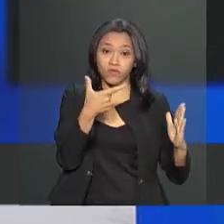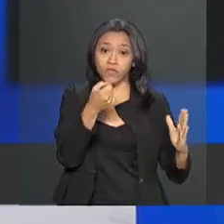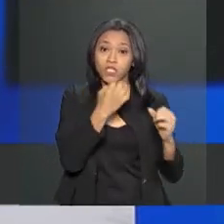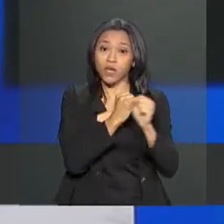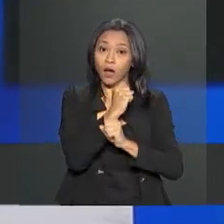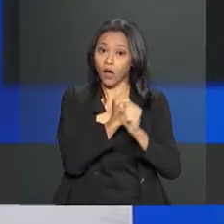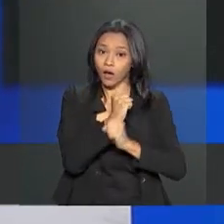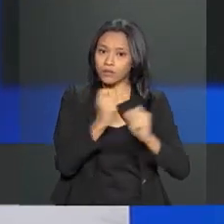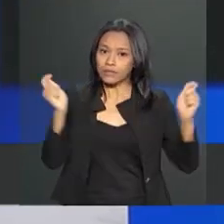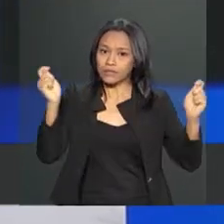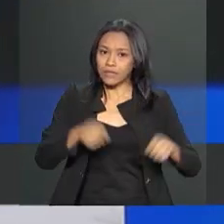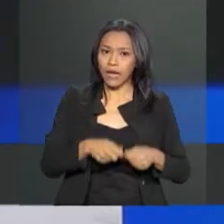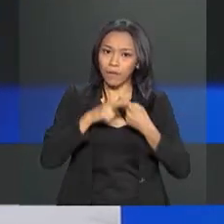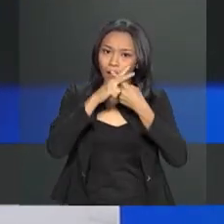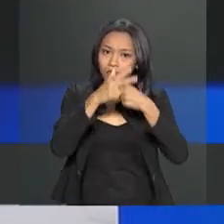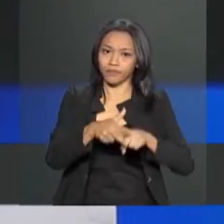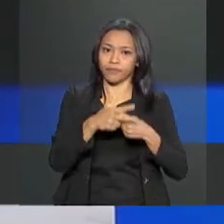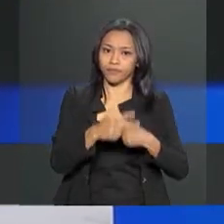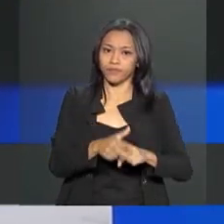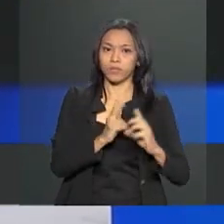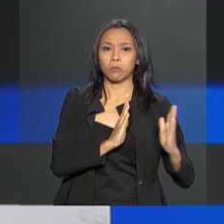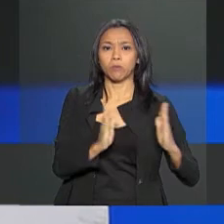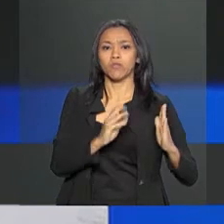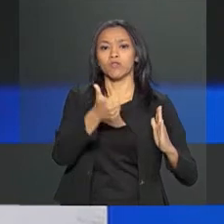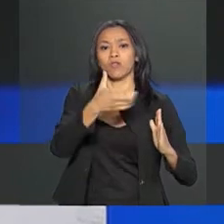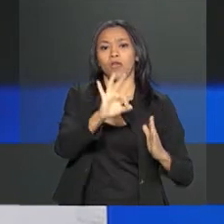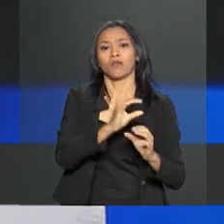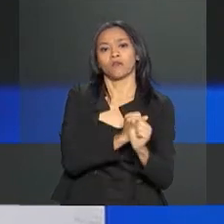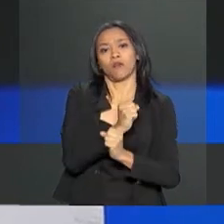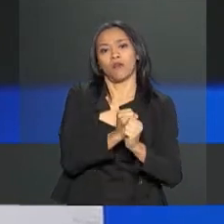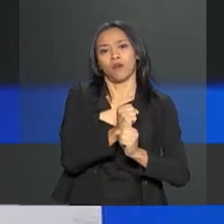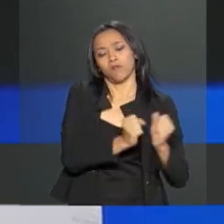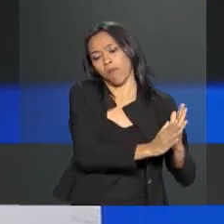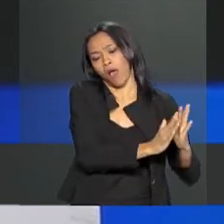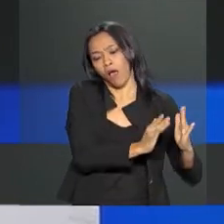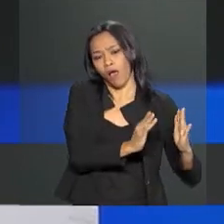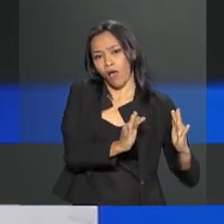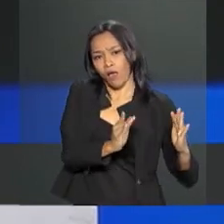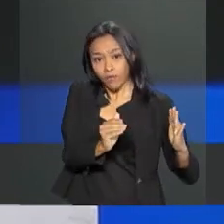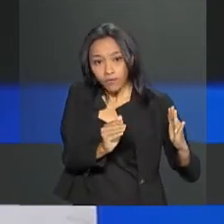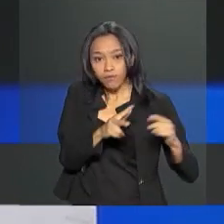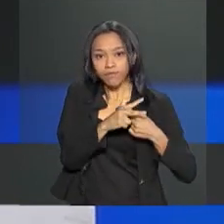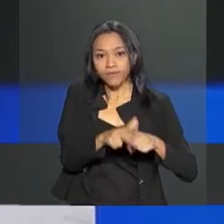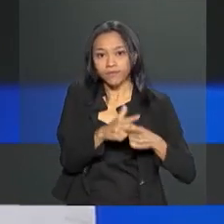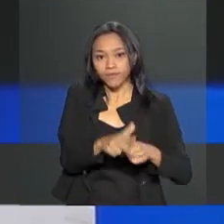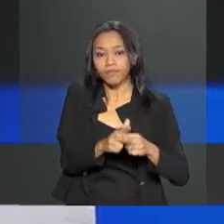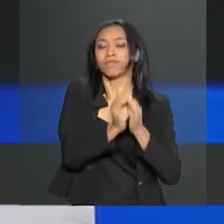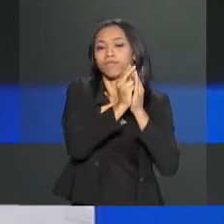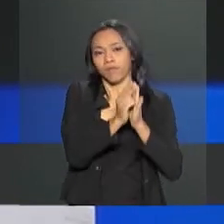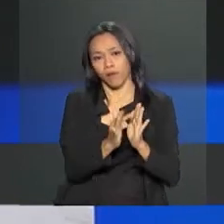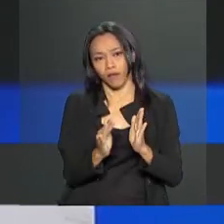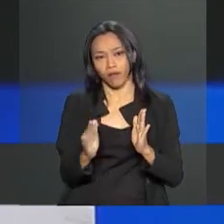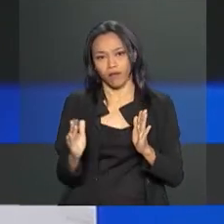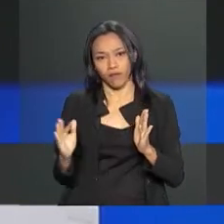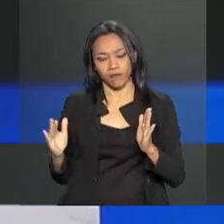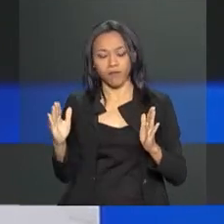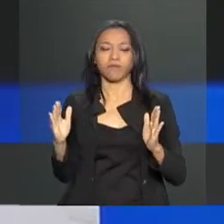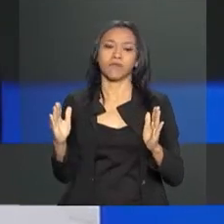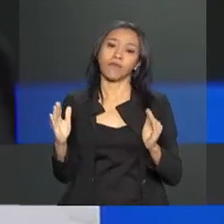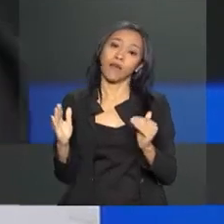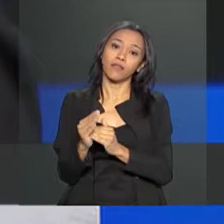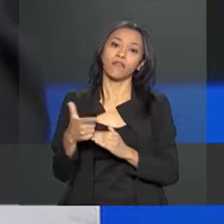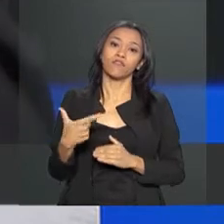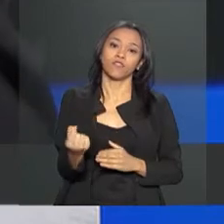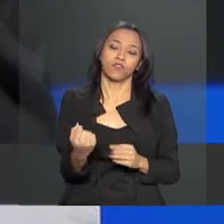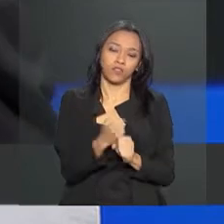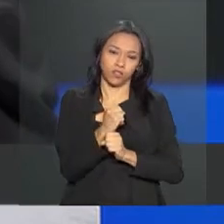uma revisão desse teto daqui a 10 anos. Na convicção, nós que apanhamos com um déficit público de 179